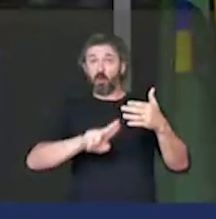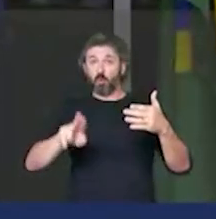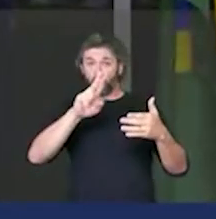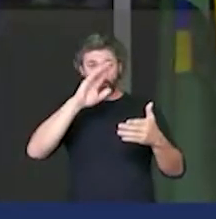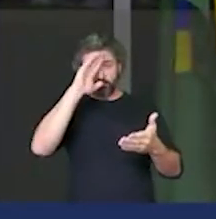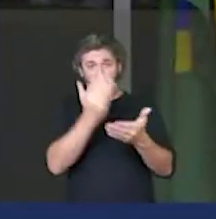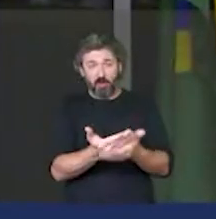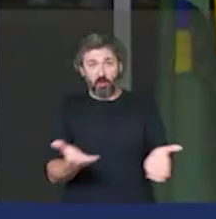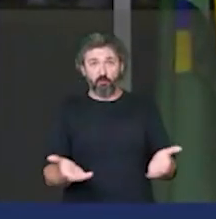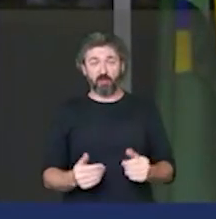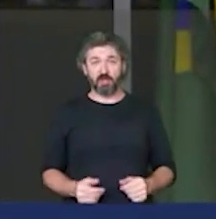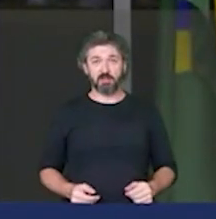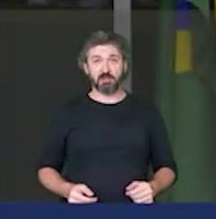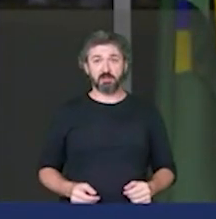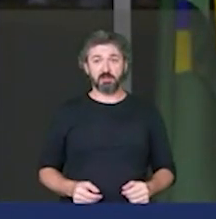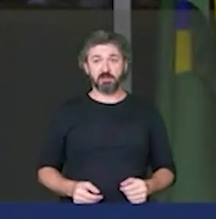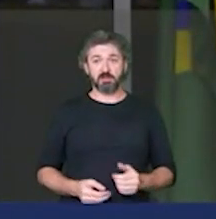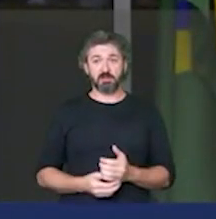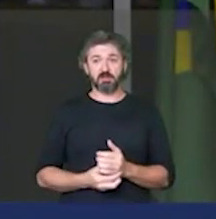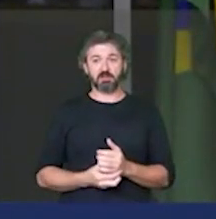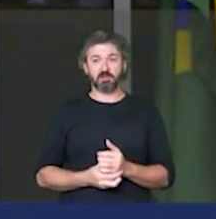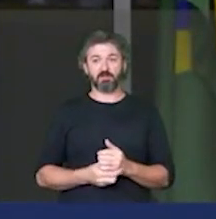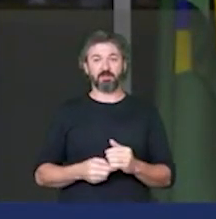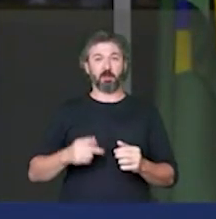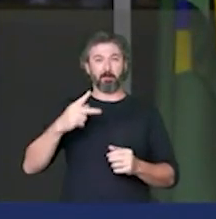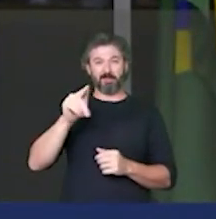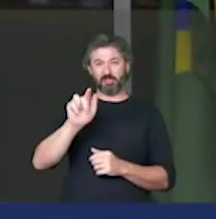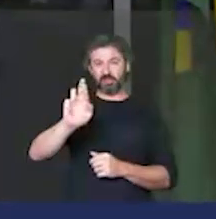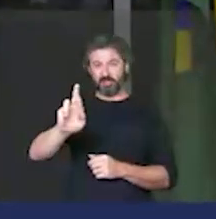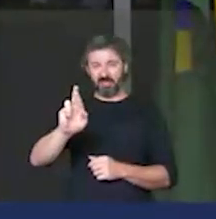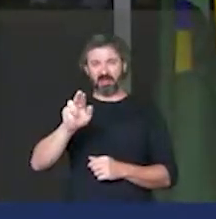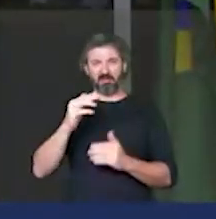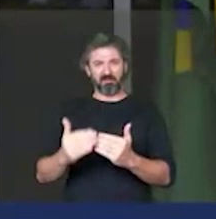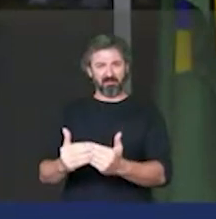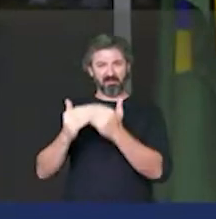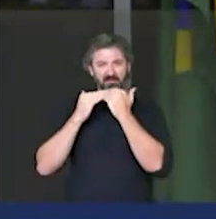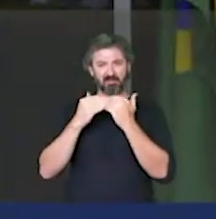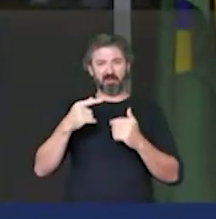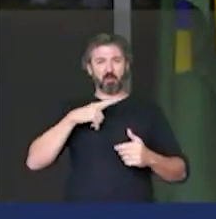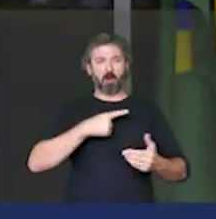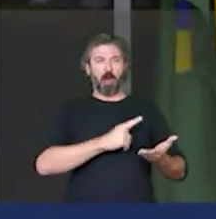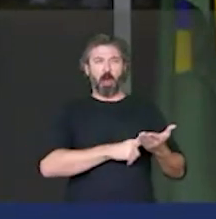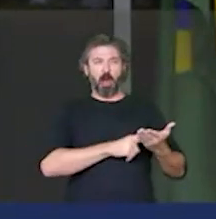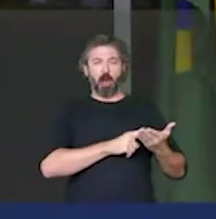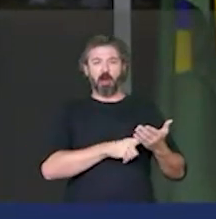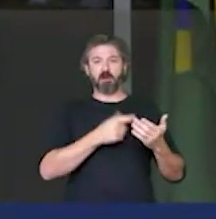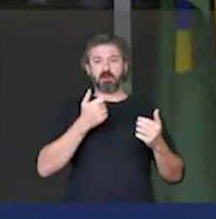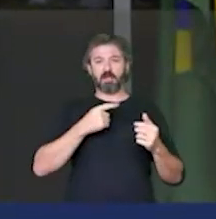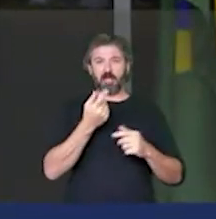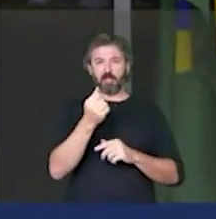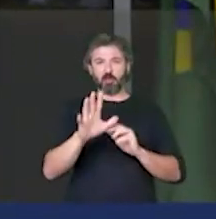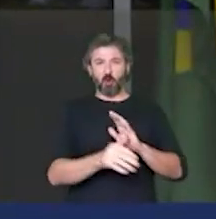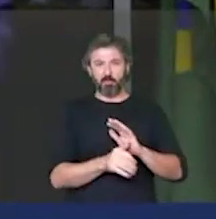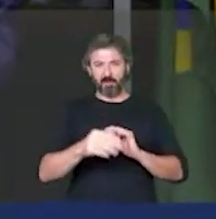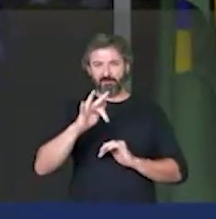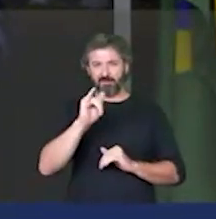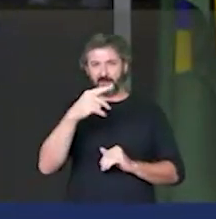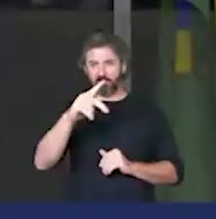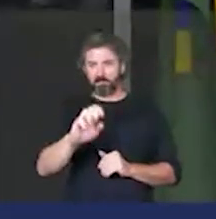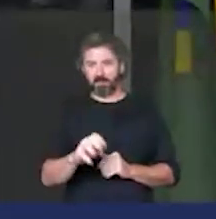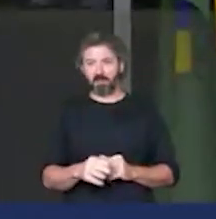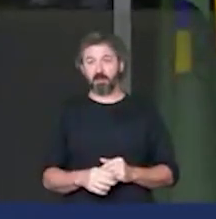sua credibilidade. E o Procurador-Geral da República vem dizer que eu estou num conluio para desviar dinheiro da FIPE.